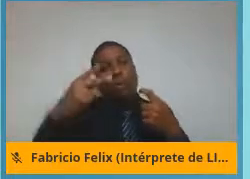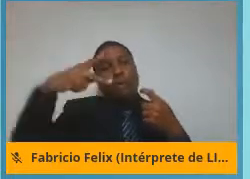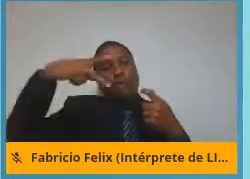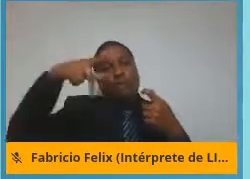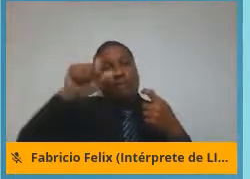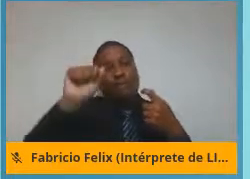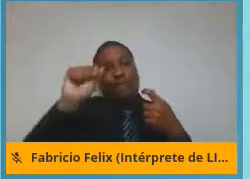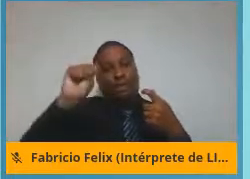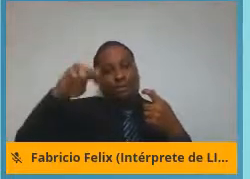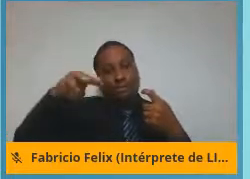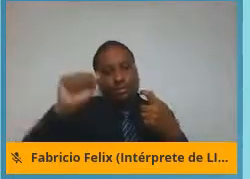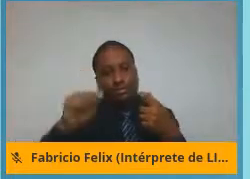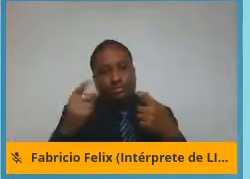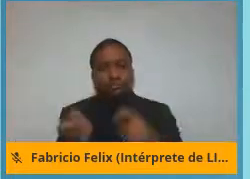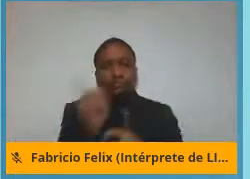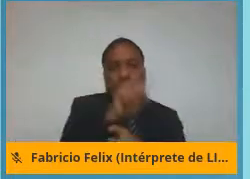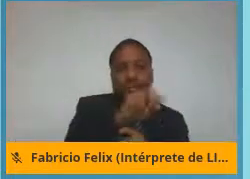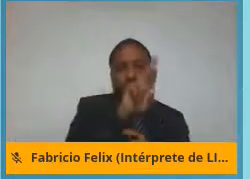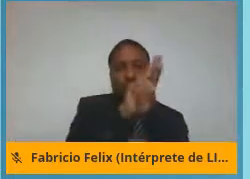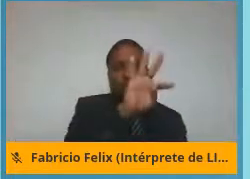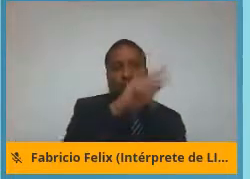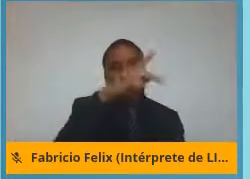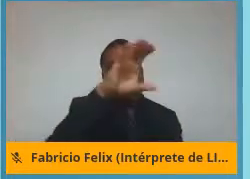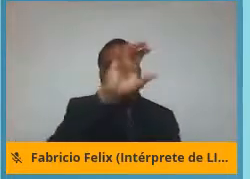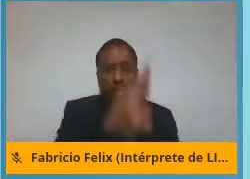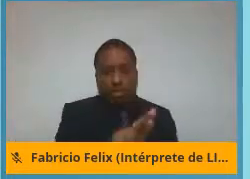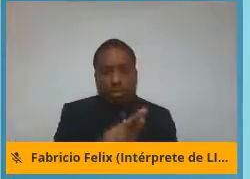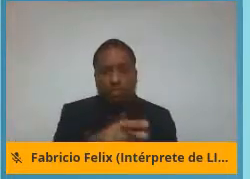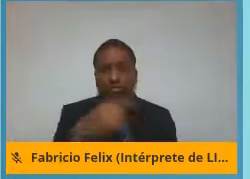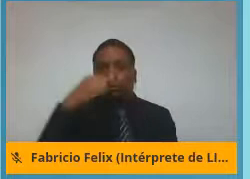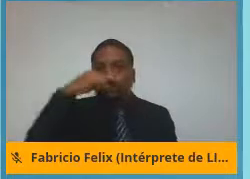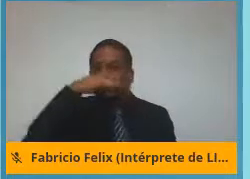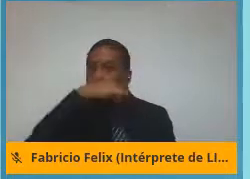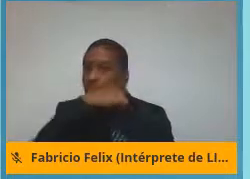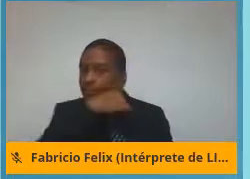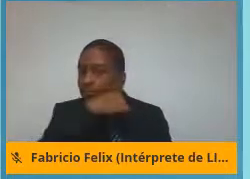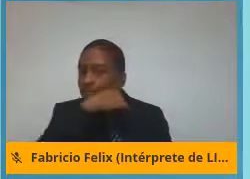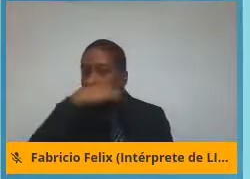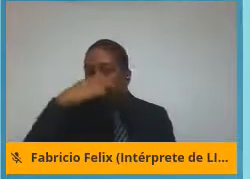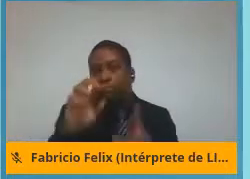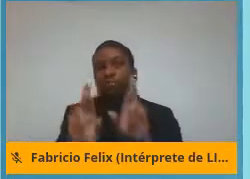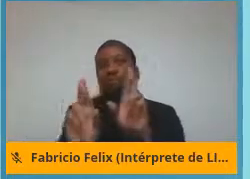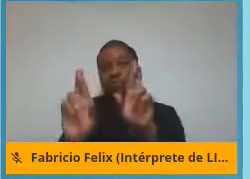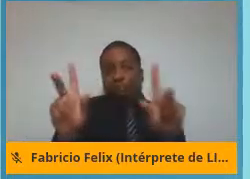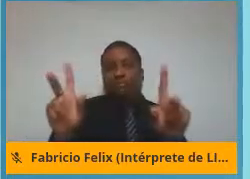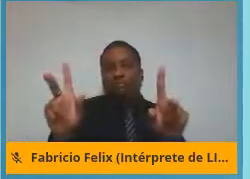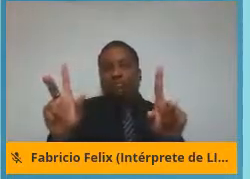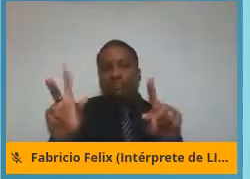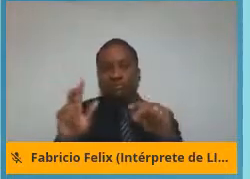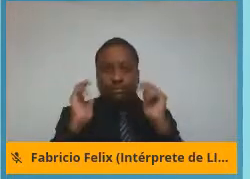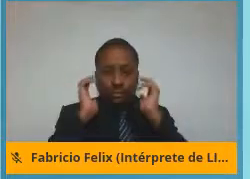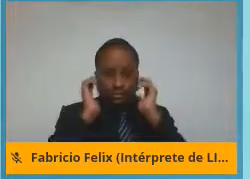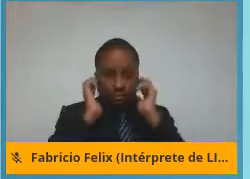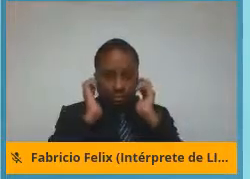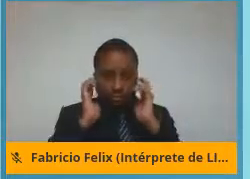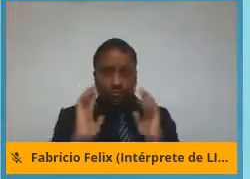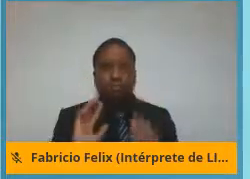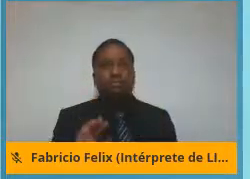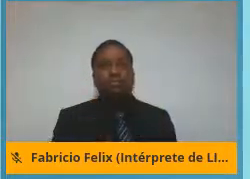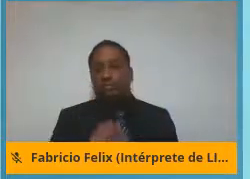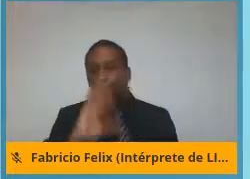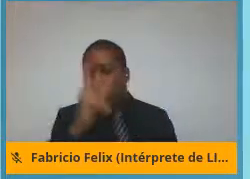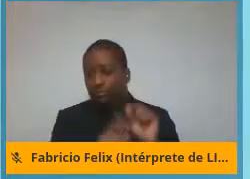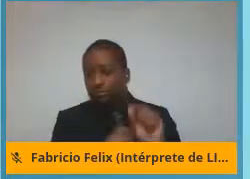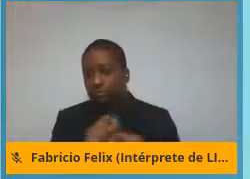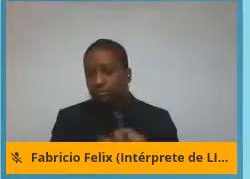na RT-PCR, como eu disse, é feita a coleta com aquele suavezinho. Então, o que acontece é que para que eu tenha uma